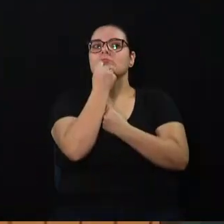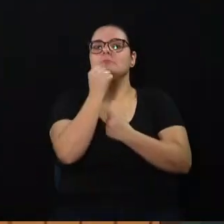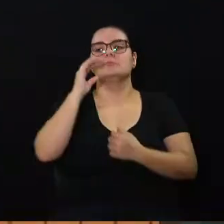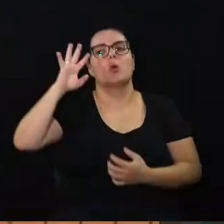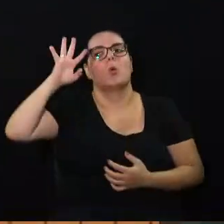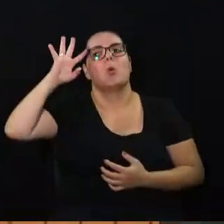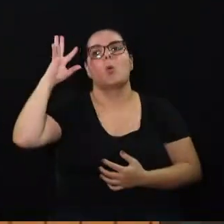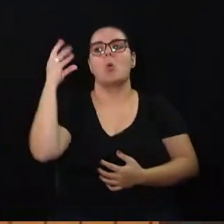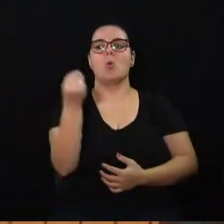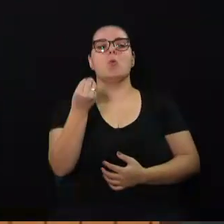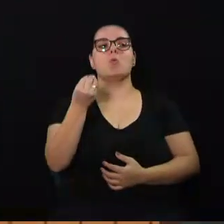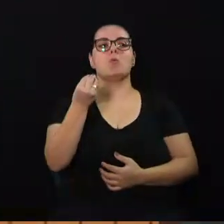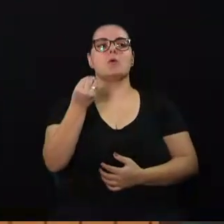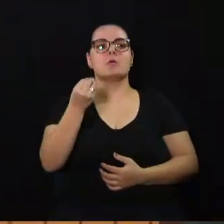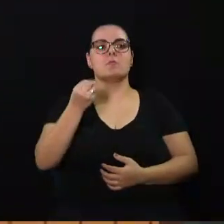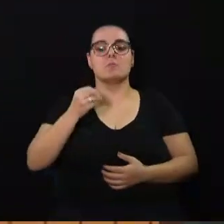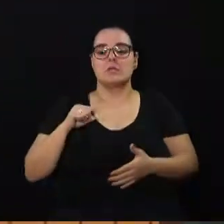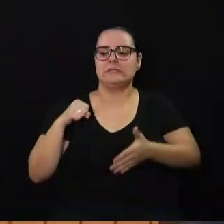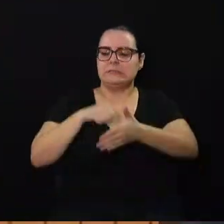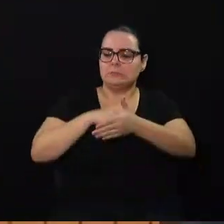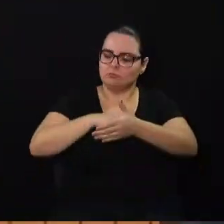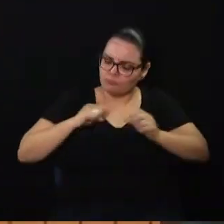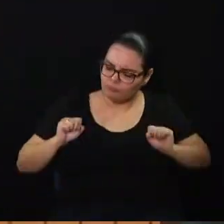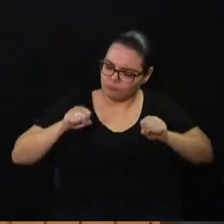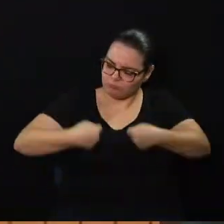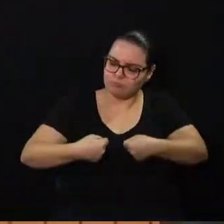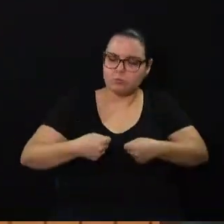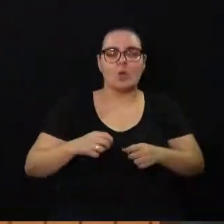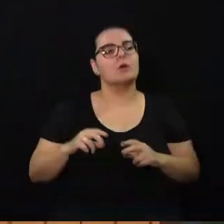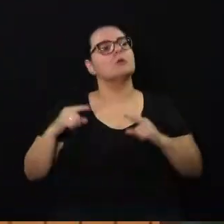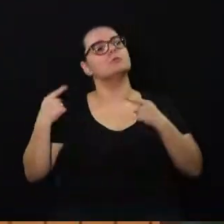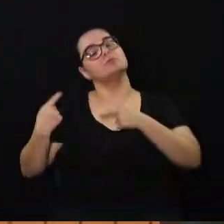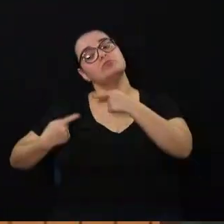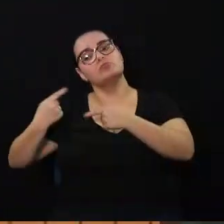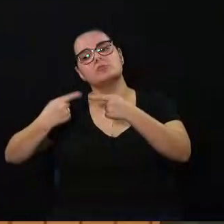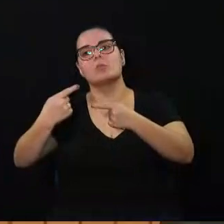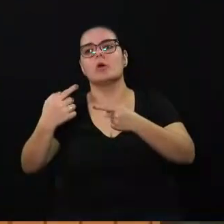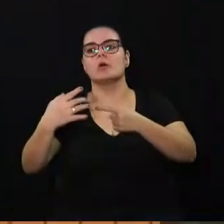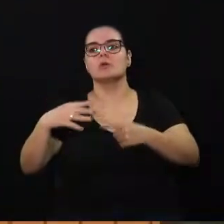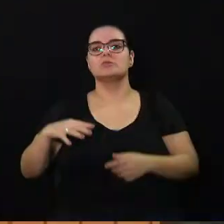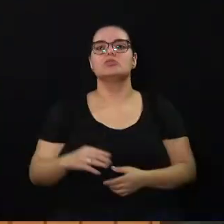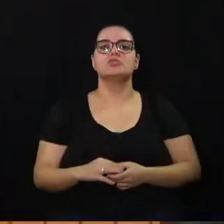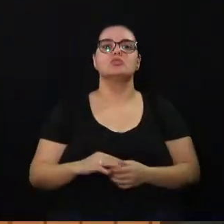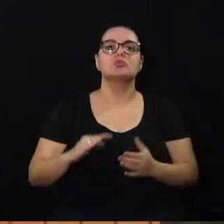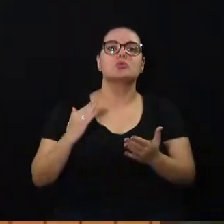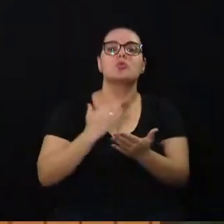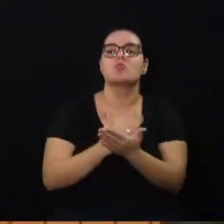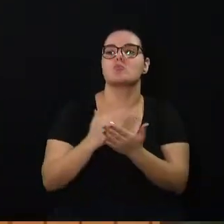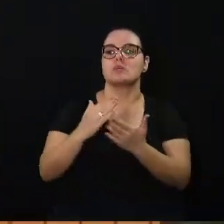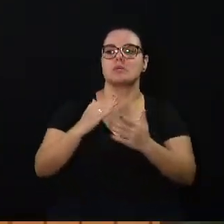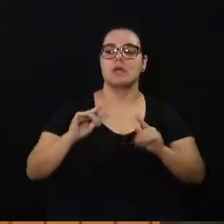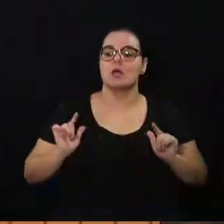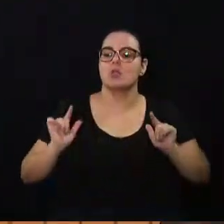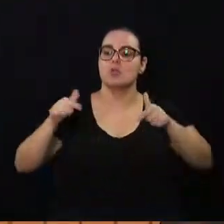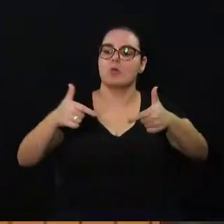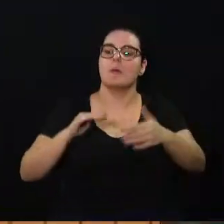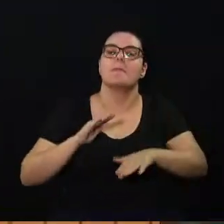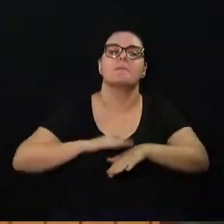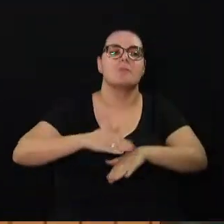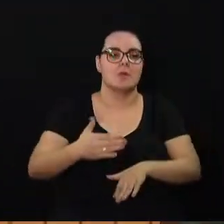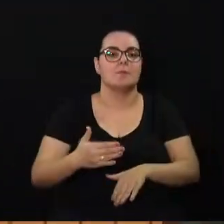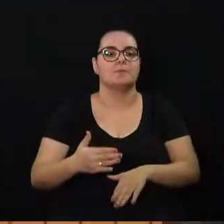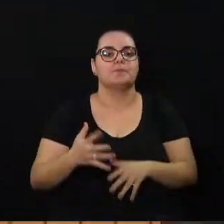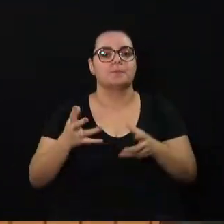queremos travar para ajudar nesse debate e pra isso eu queria aproveitar a oportunidade juntamente